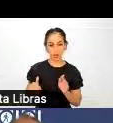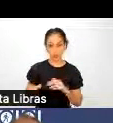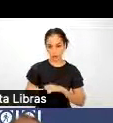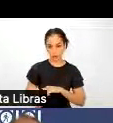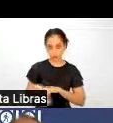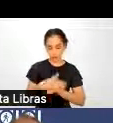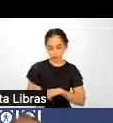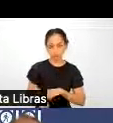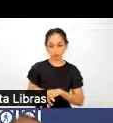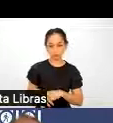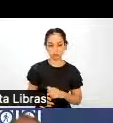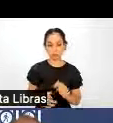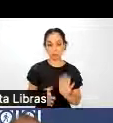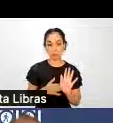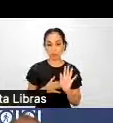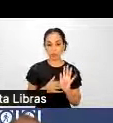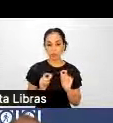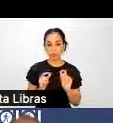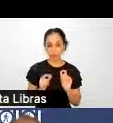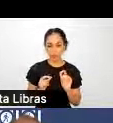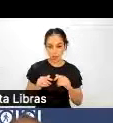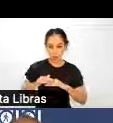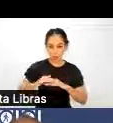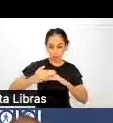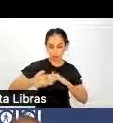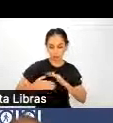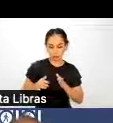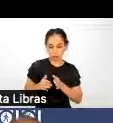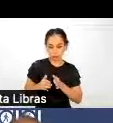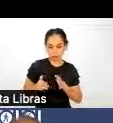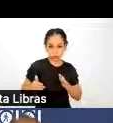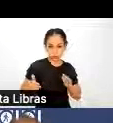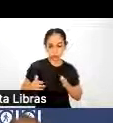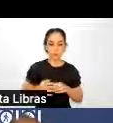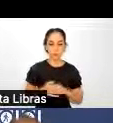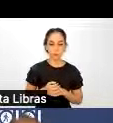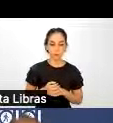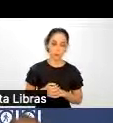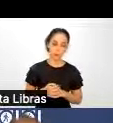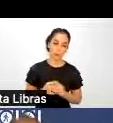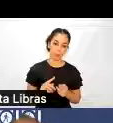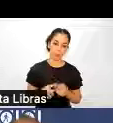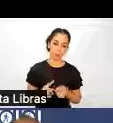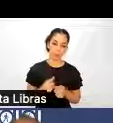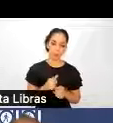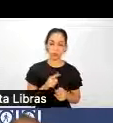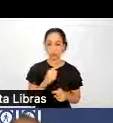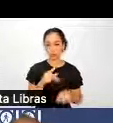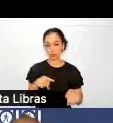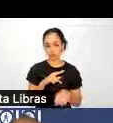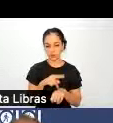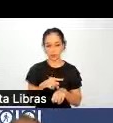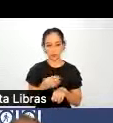se propõe o alargamento da calçada. Os outros todos são praças, onde é instalado